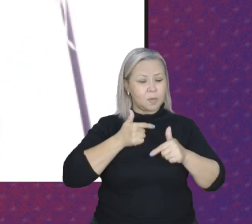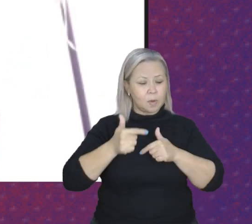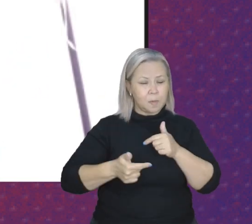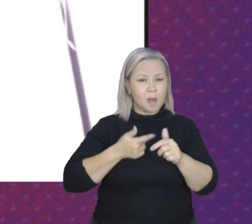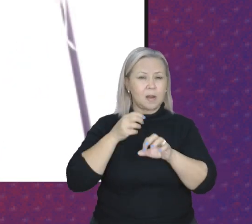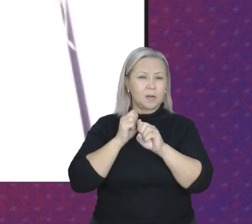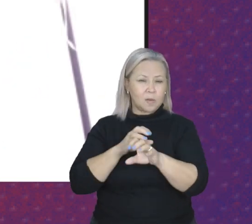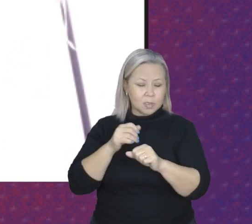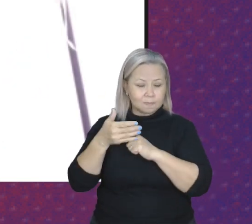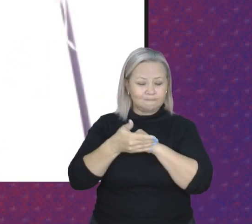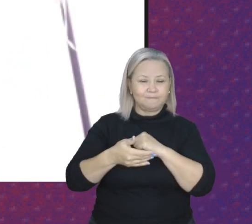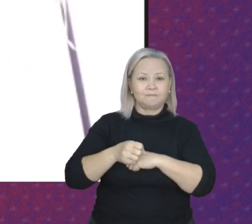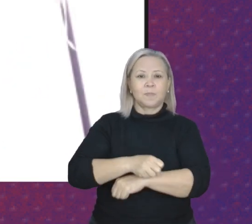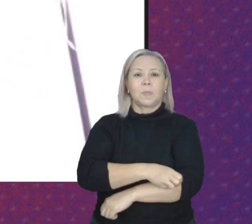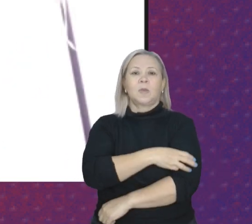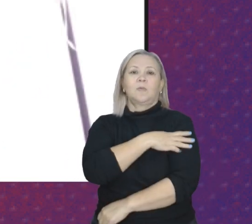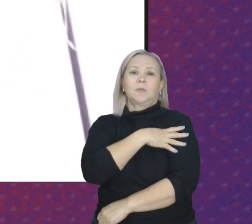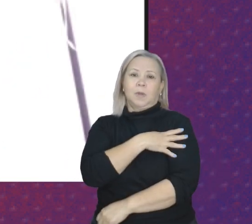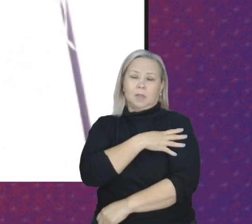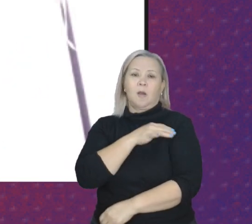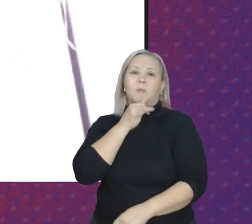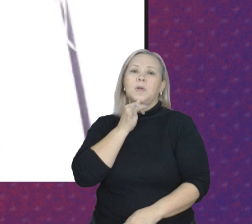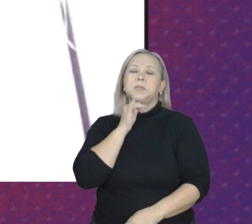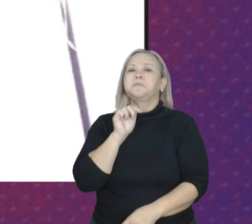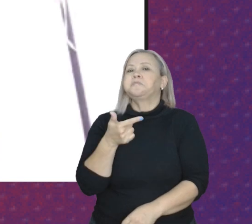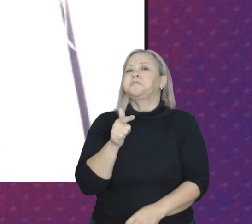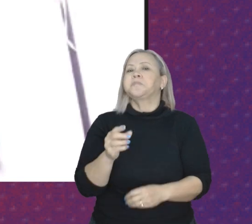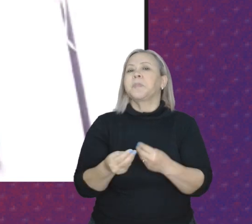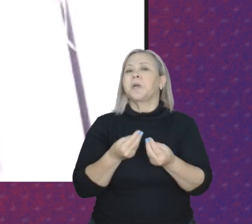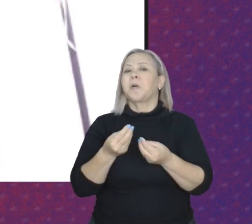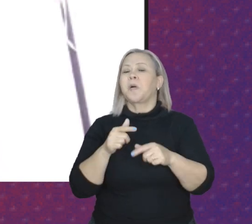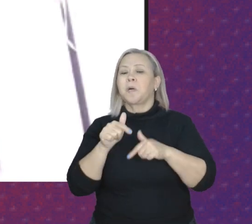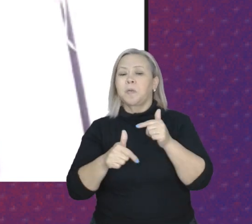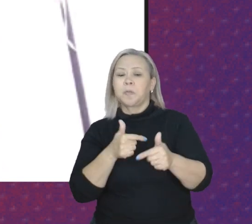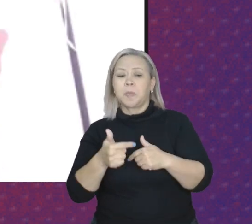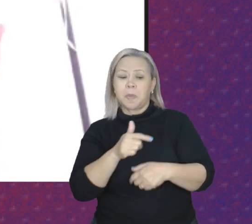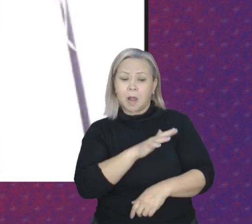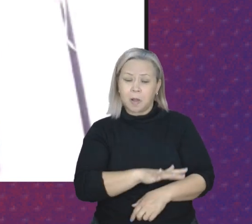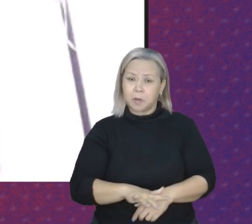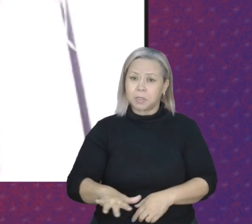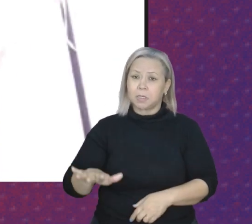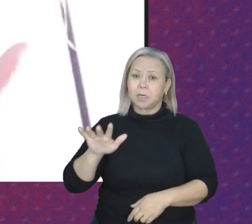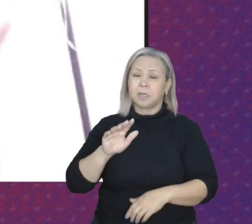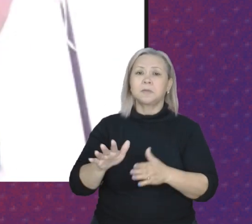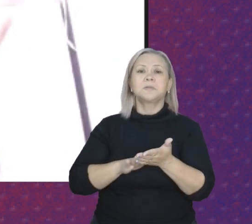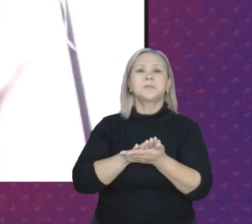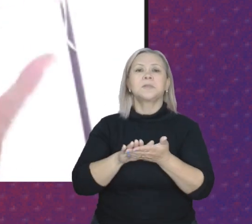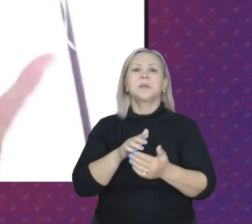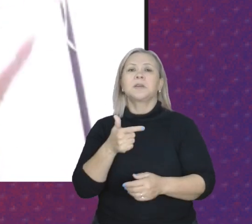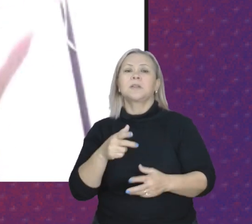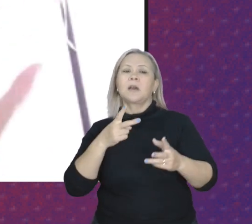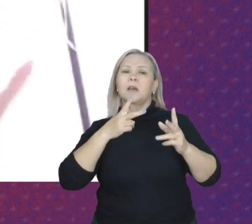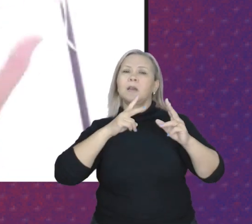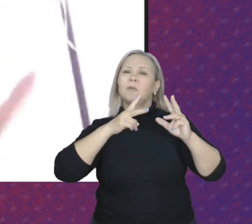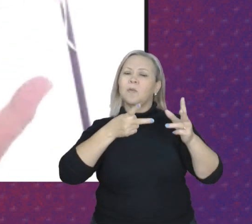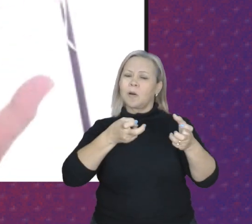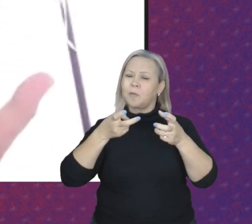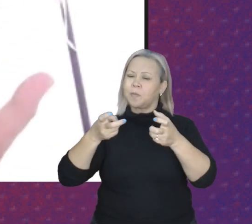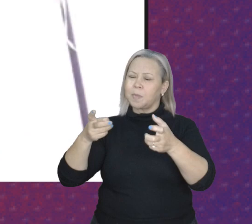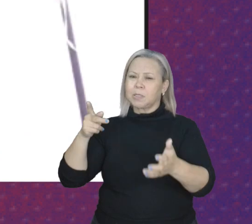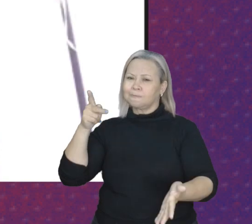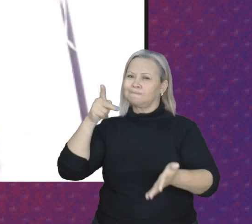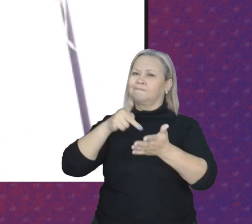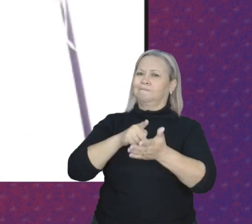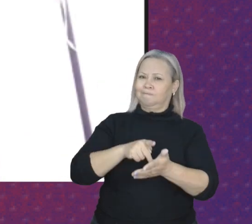educação fundamental. Você não tem como trabalhar com as crianças sem que elas tenham uma percepção concreta da sua